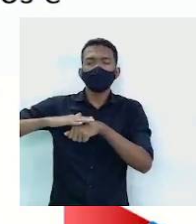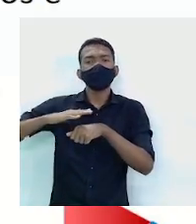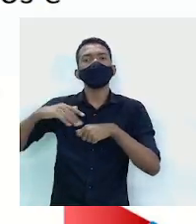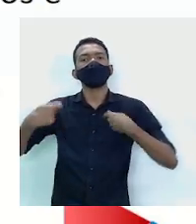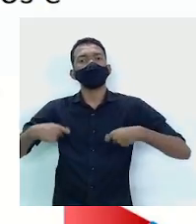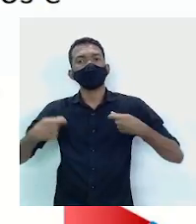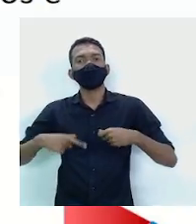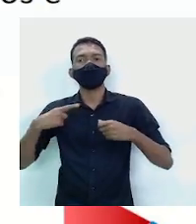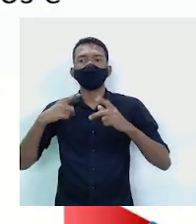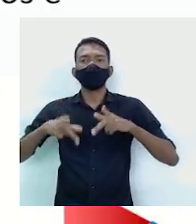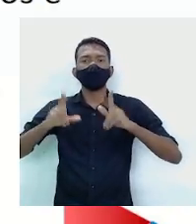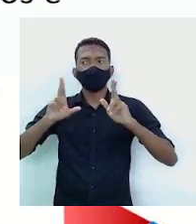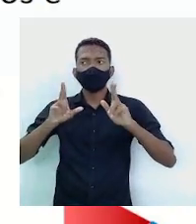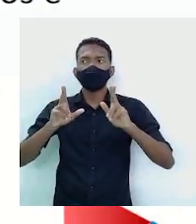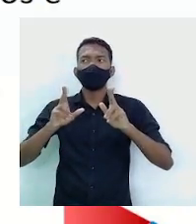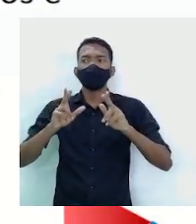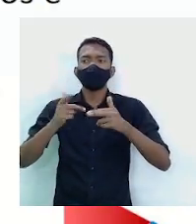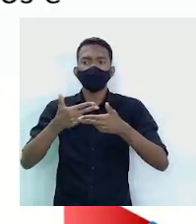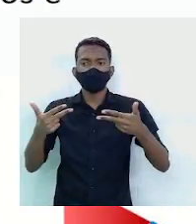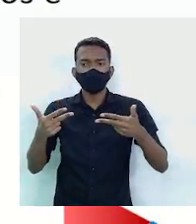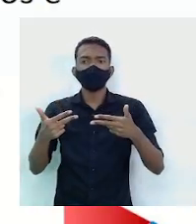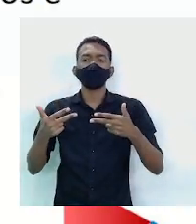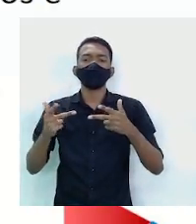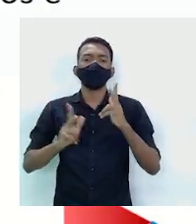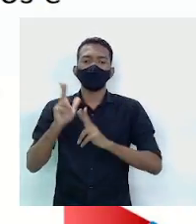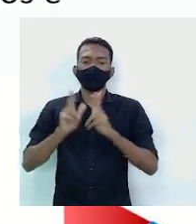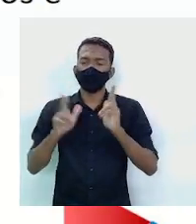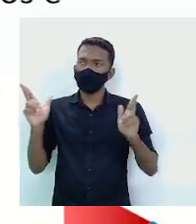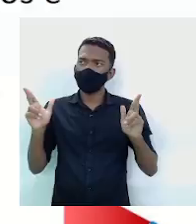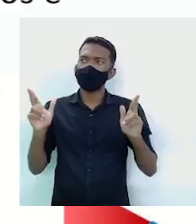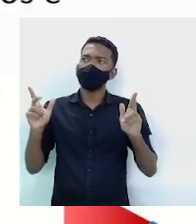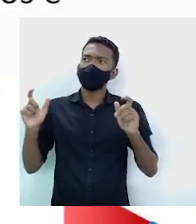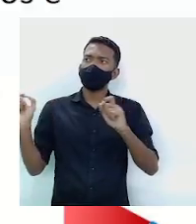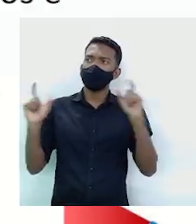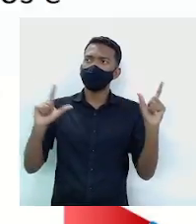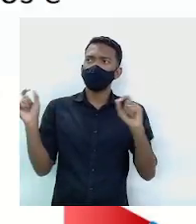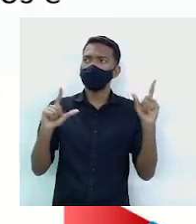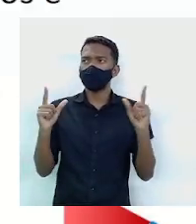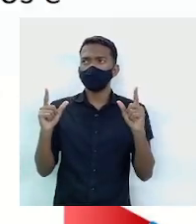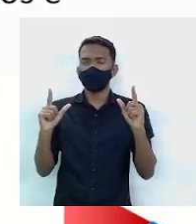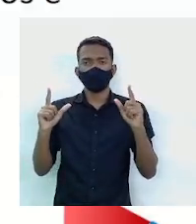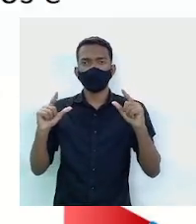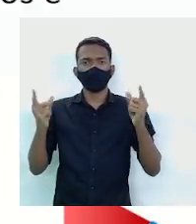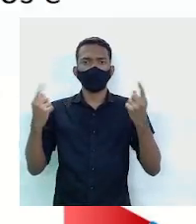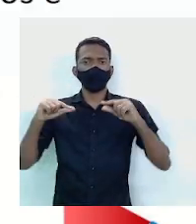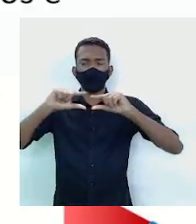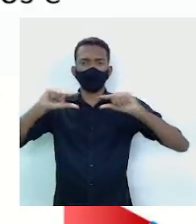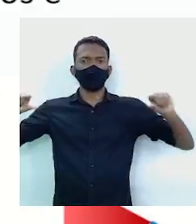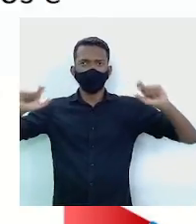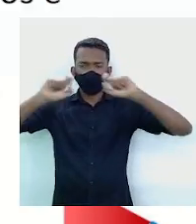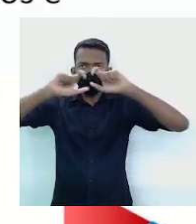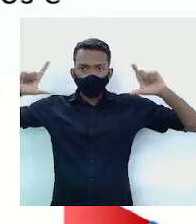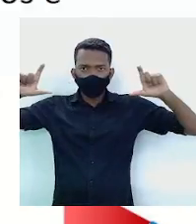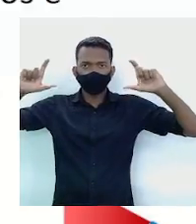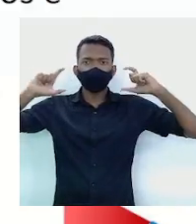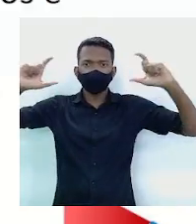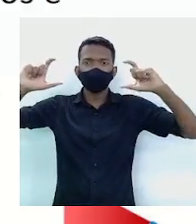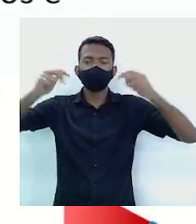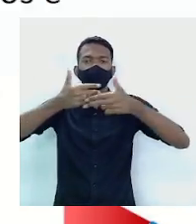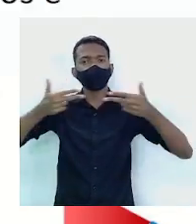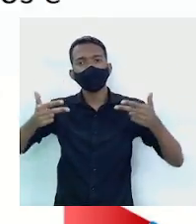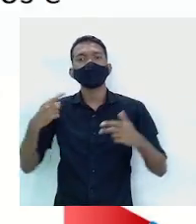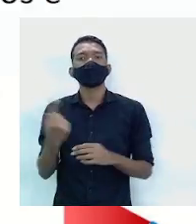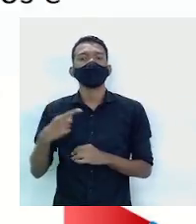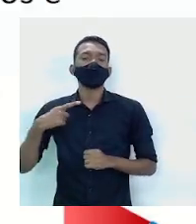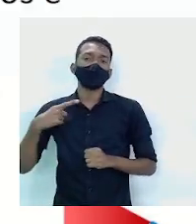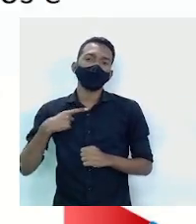tenha um corte, tenha uma edição, tenha de repente uma legenda, né, aparecendo, né? A gente